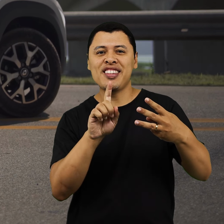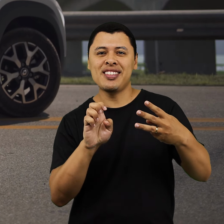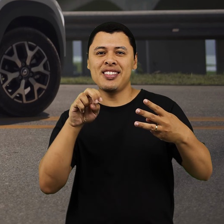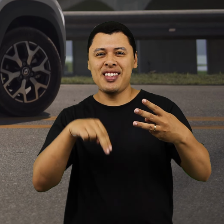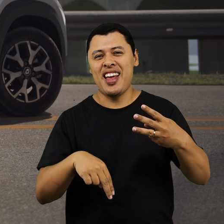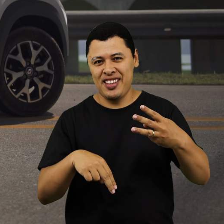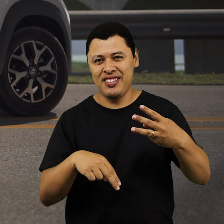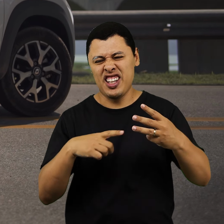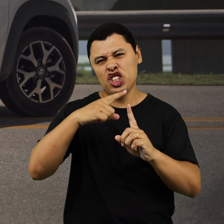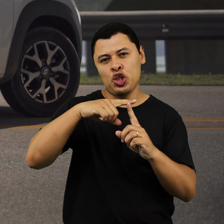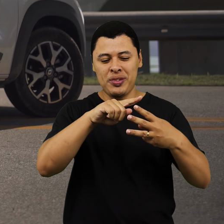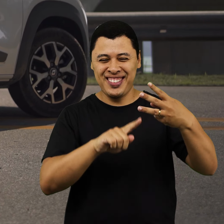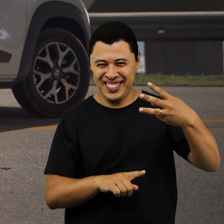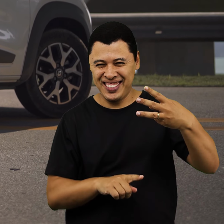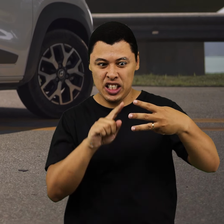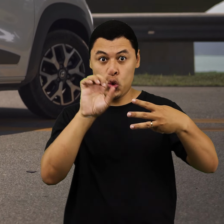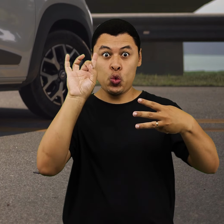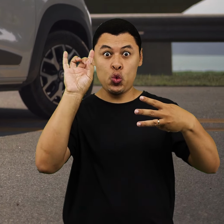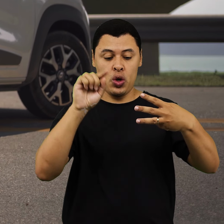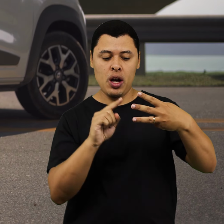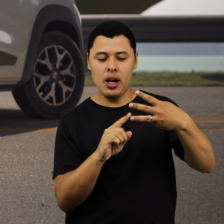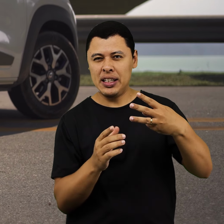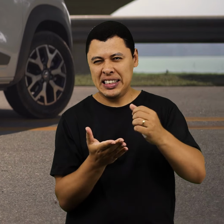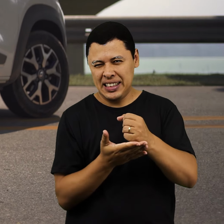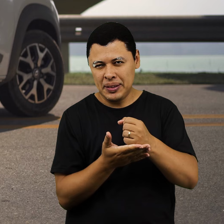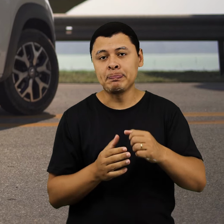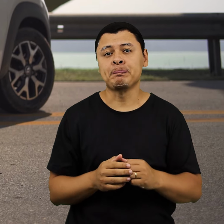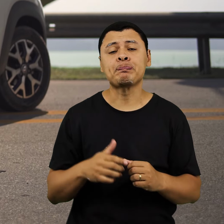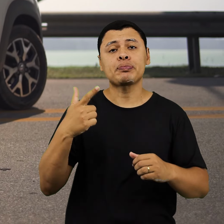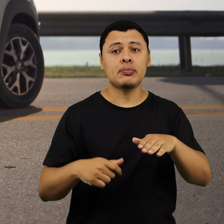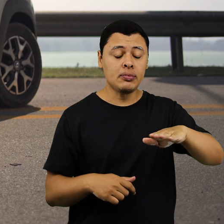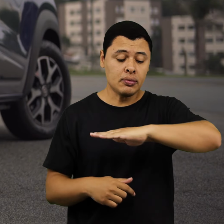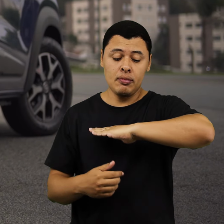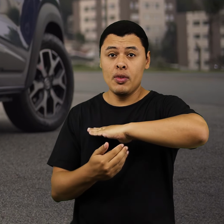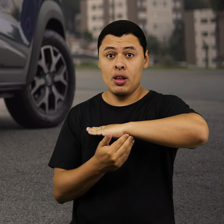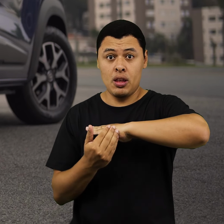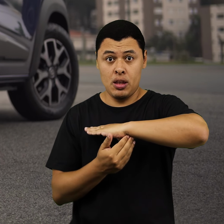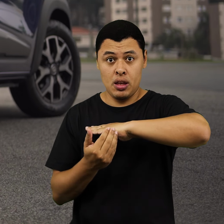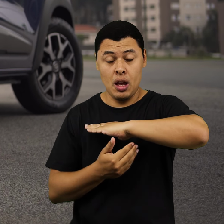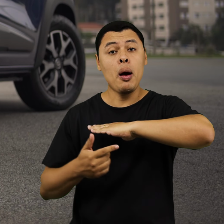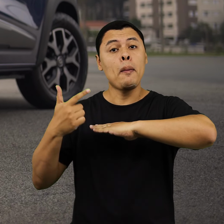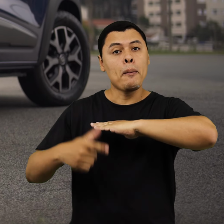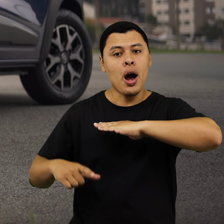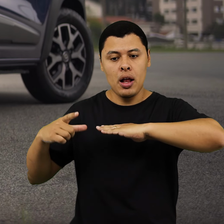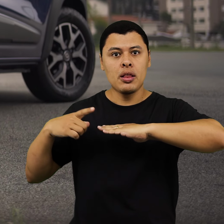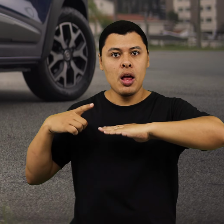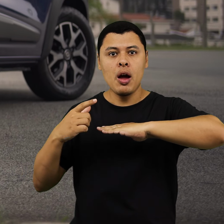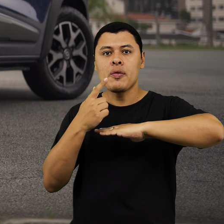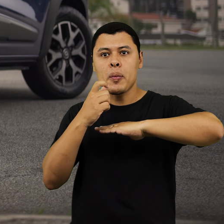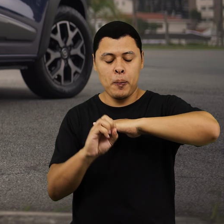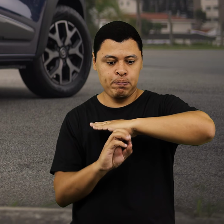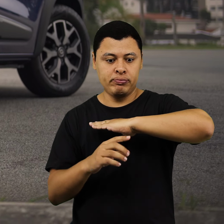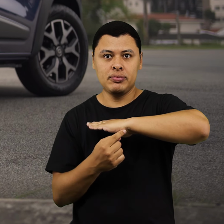aqui atrás a gente tem pouquíssimas mudanças também, basicamente essa porção inferior aqui do para-choque, incluindo especialmente esse olho